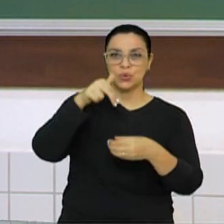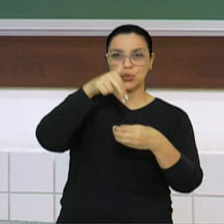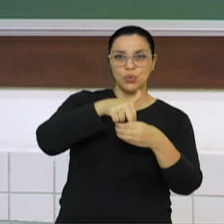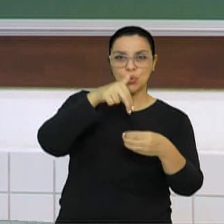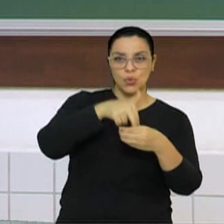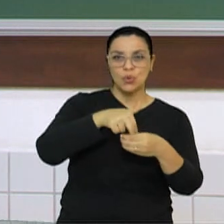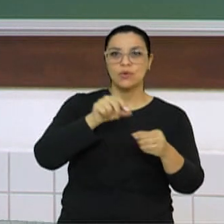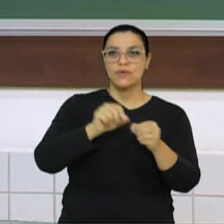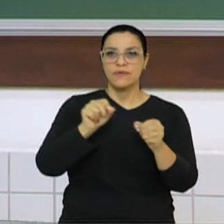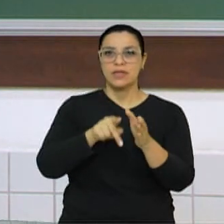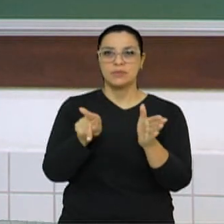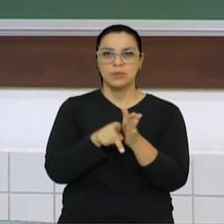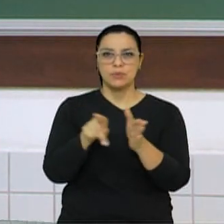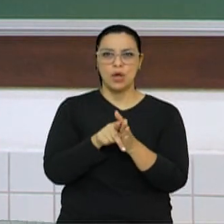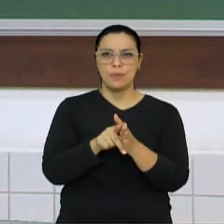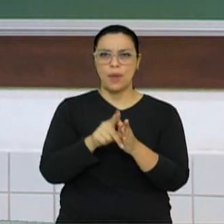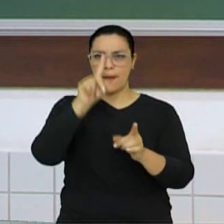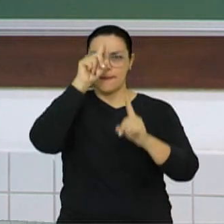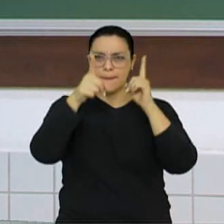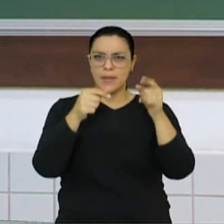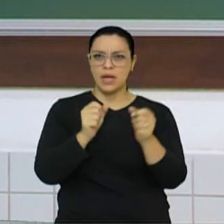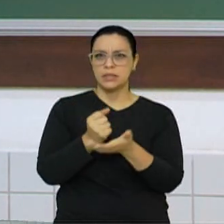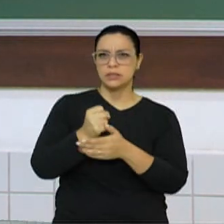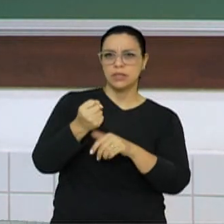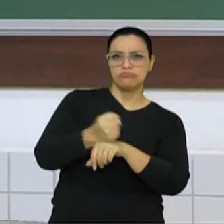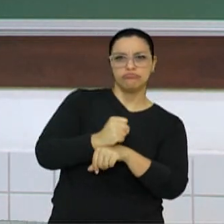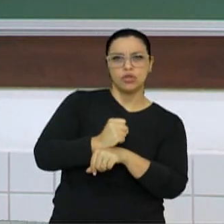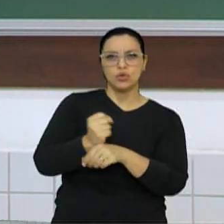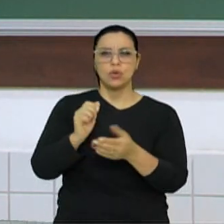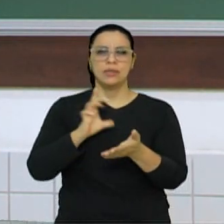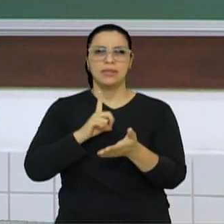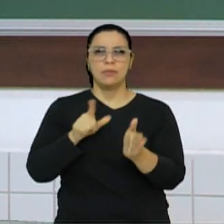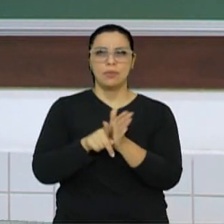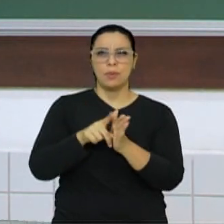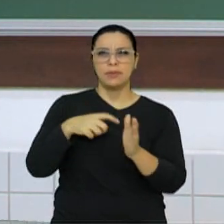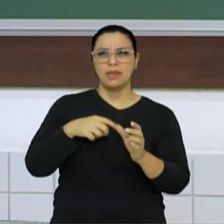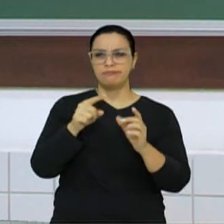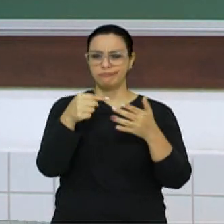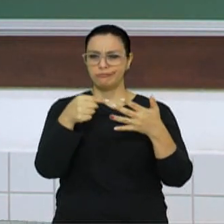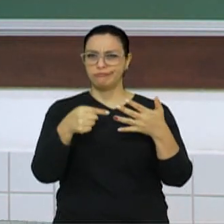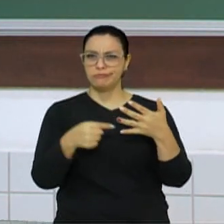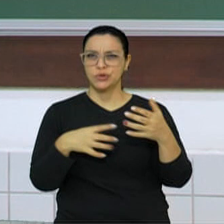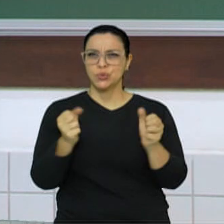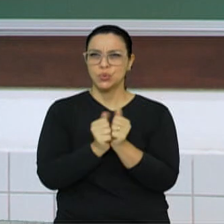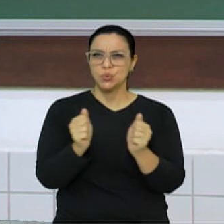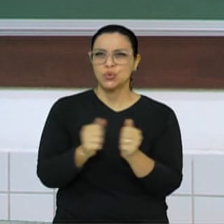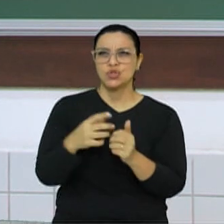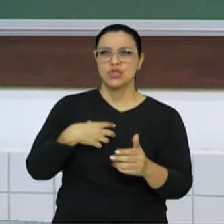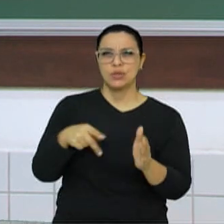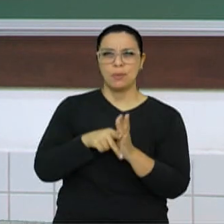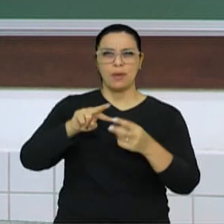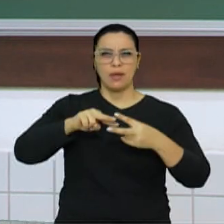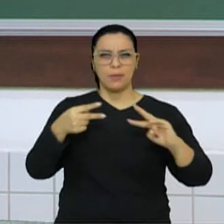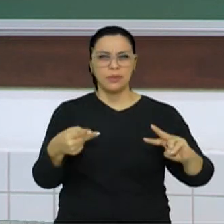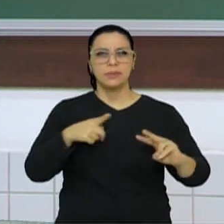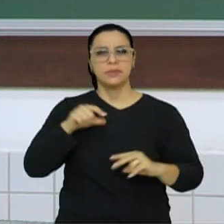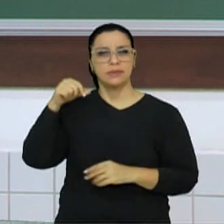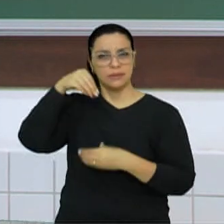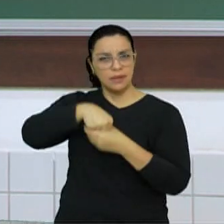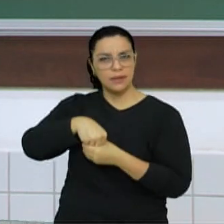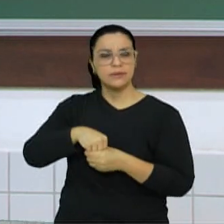núcleo responsável ali pelo centro de comando da célula, onde que ele armazena os cromossomos, né? As moléculas de DNA e tal,